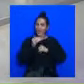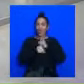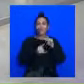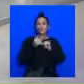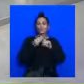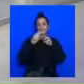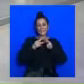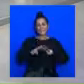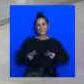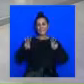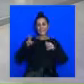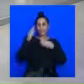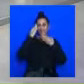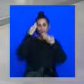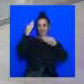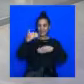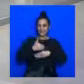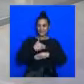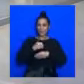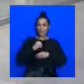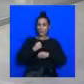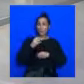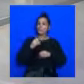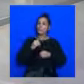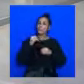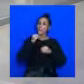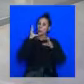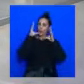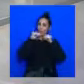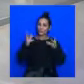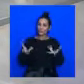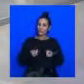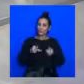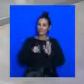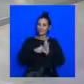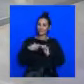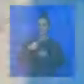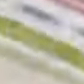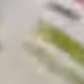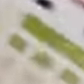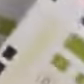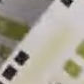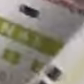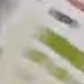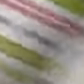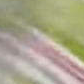site oficial da Caixa. Obrigada por sua companhia e uma noite maravilhosa para você.